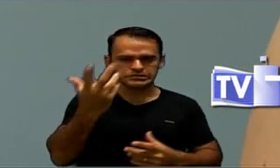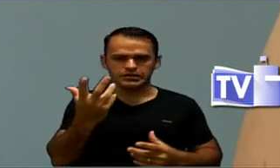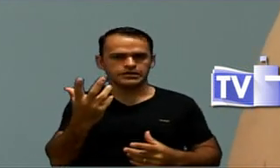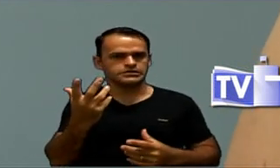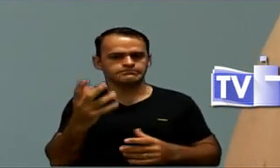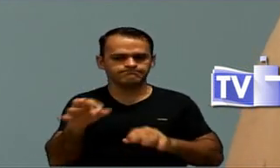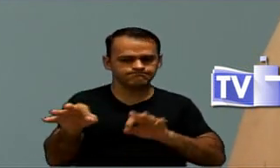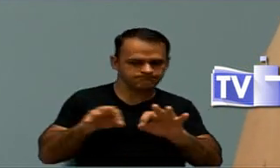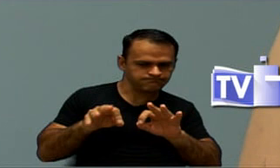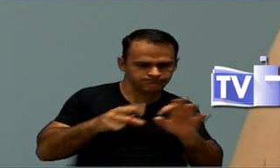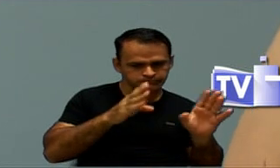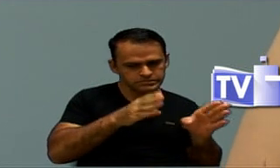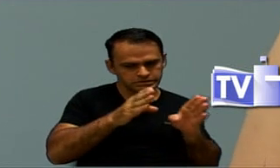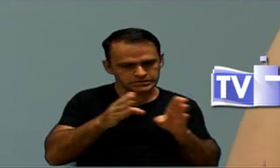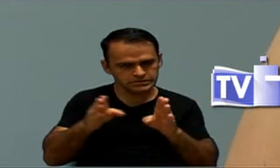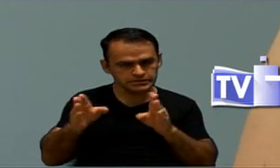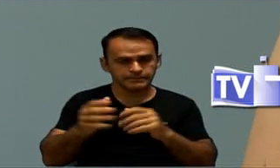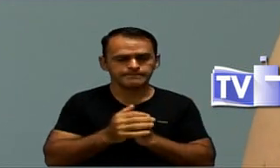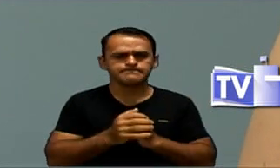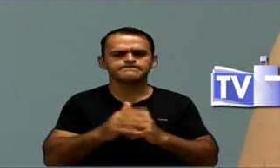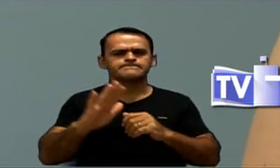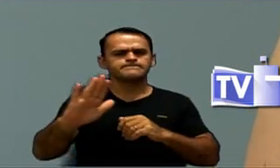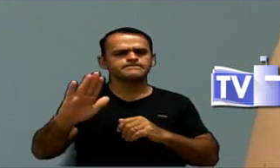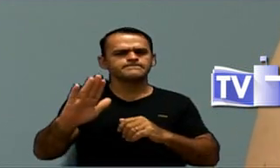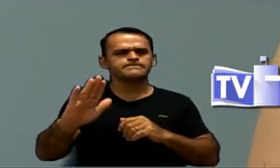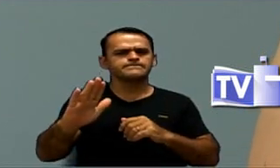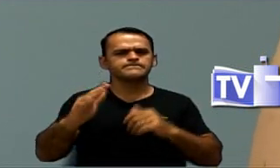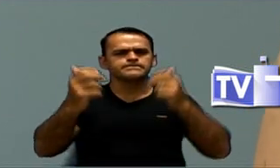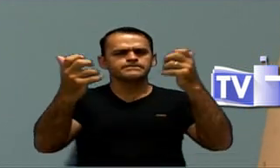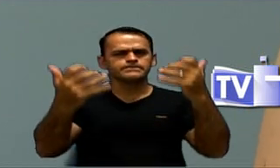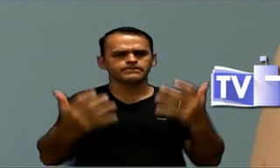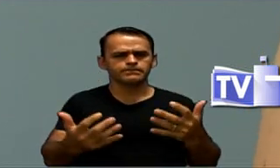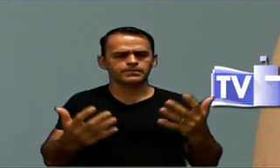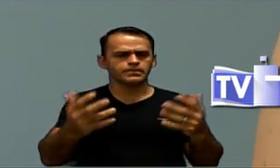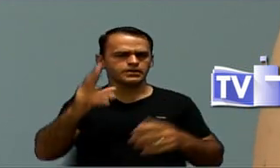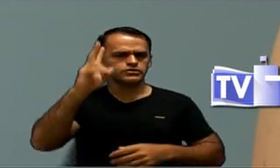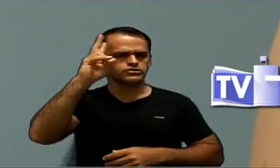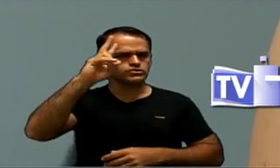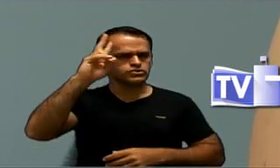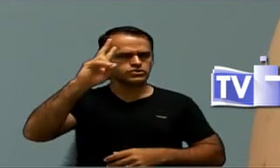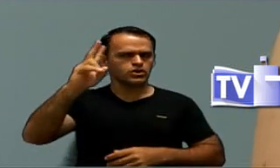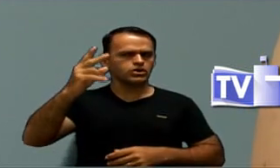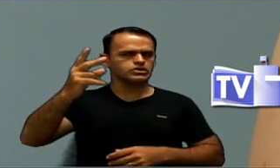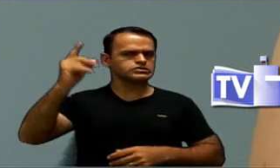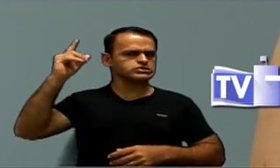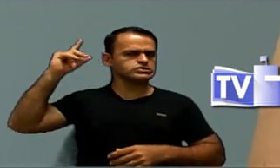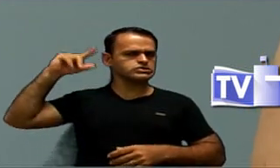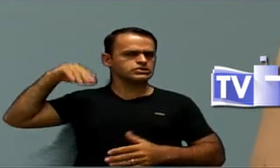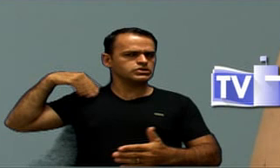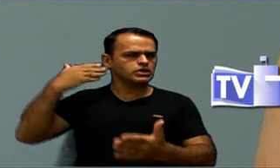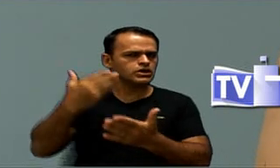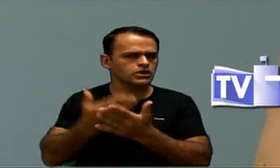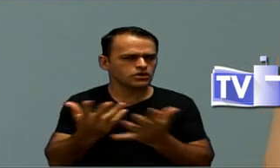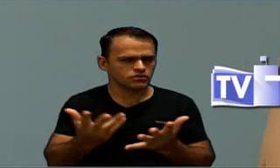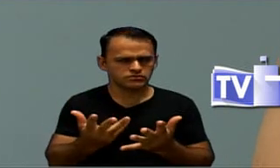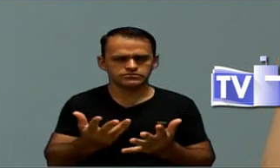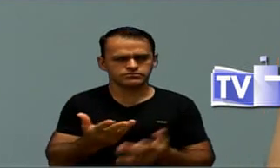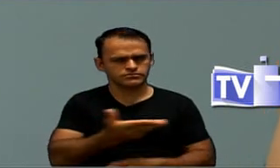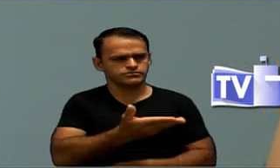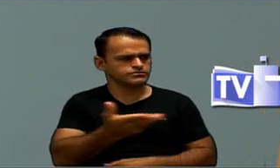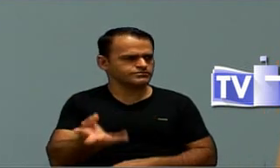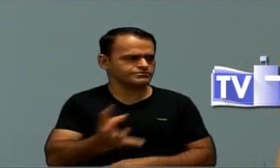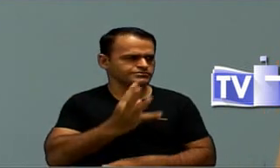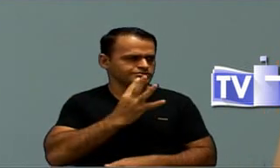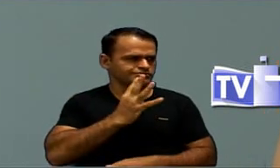costura, mas, inicialmente, comentando a posição histórica mesmo da mulher. As meninas, elas me conheceram,